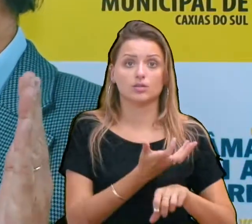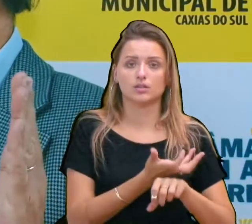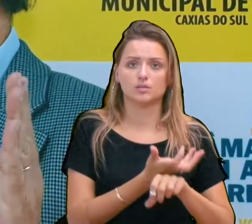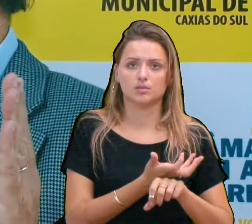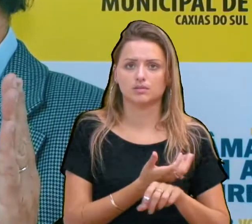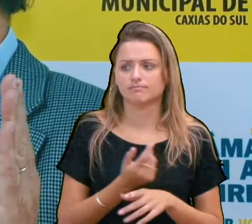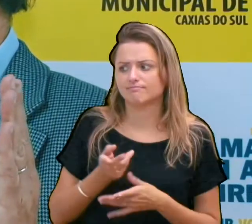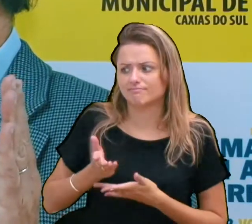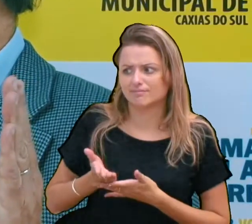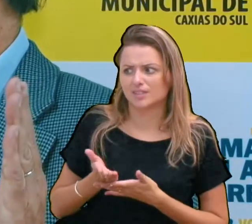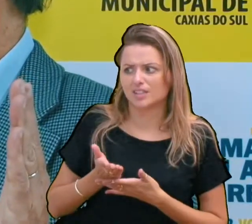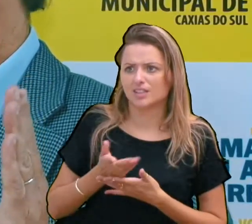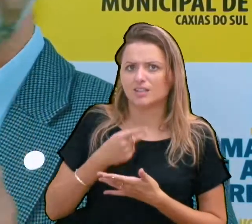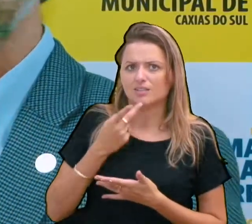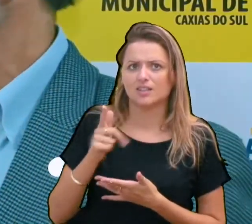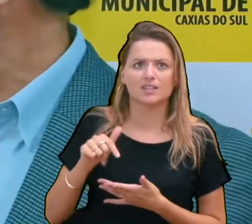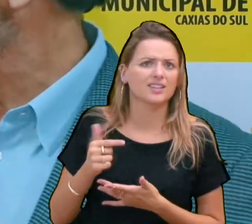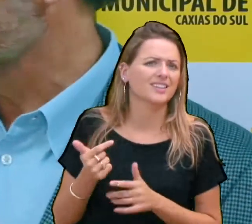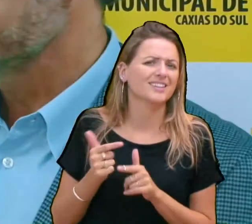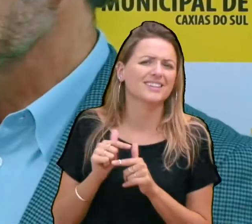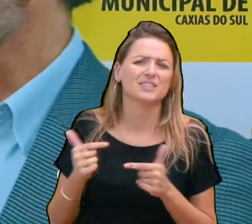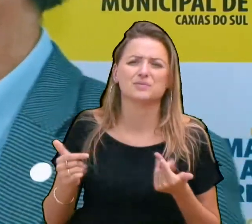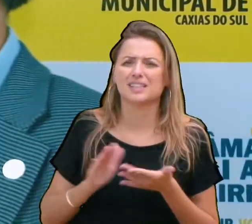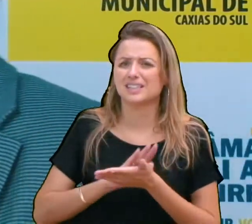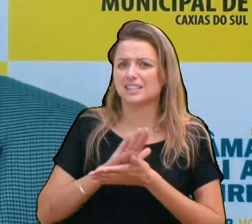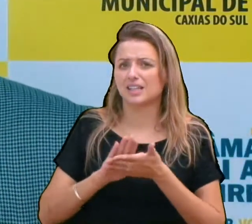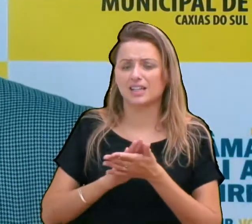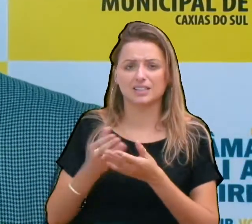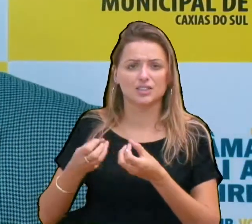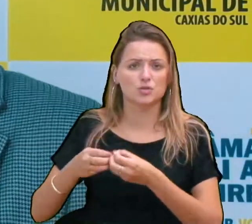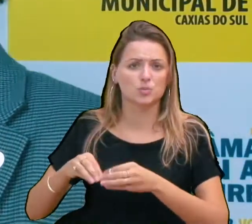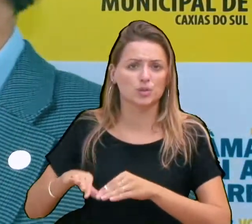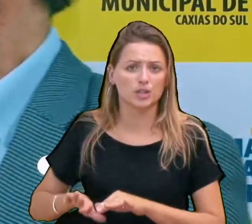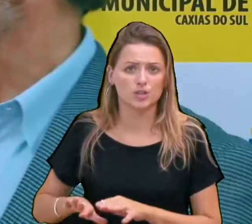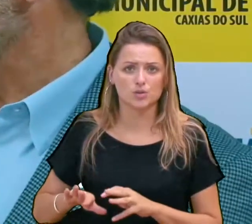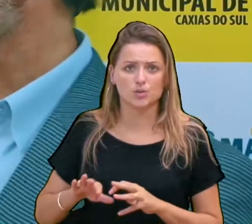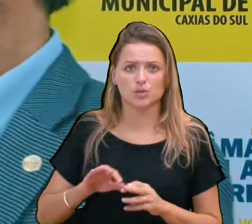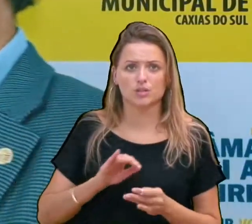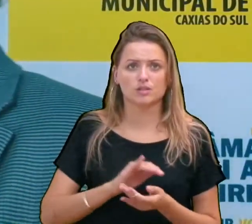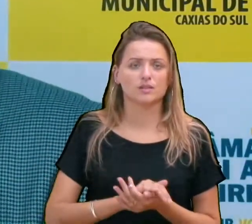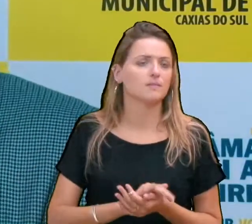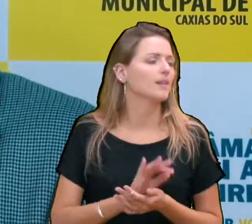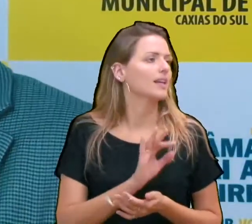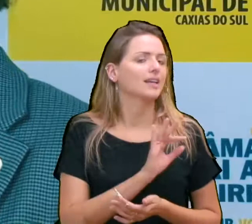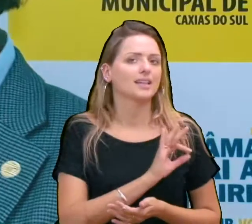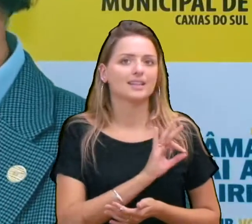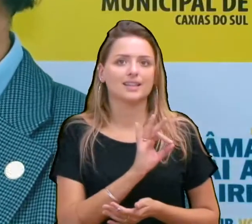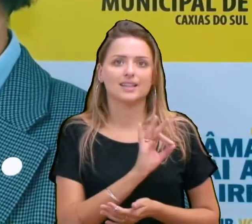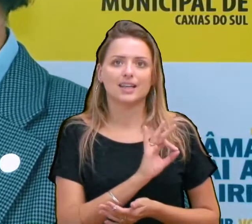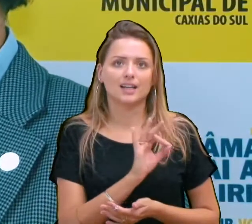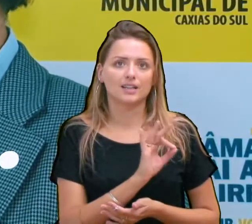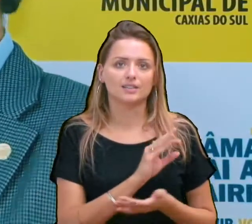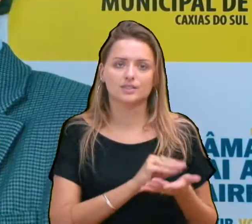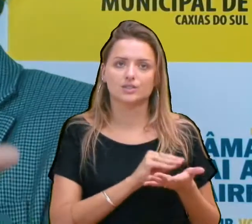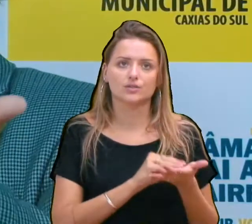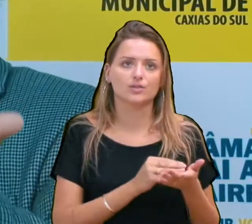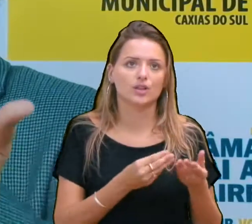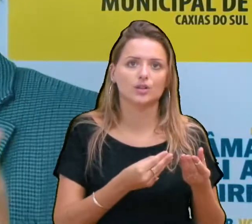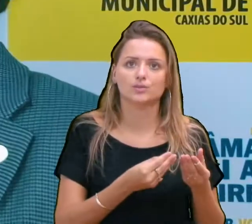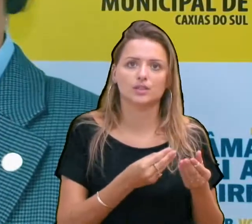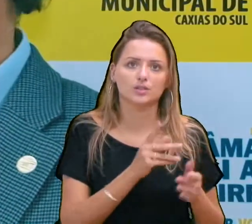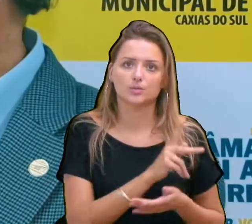para alegar, então, um desfalque, digamos assim, nas escolas? Ou está faltando professor, por isso que eu estou pedindo de volta? Não é uma questão de desfalque.